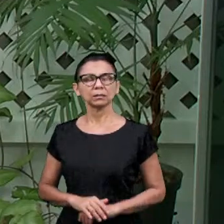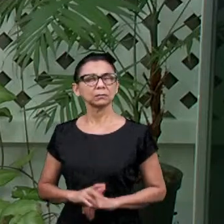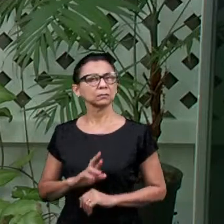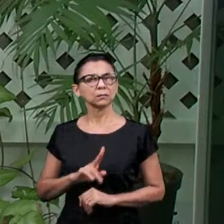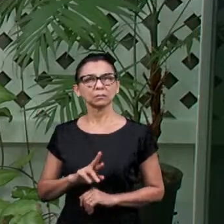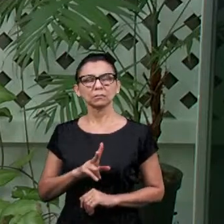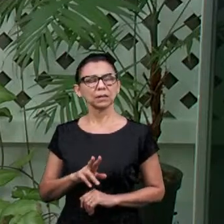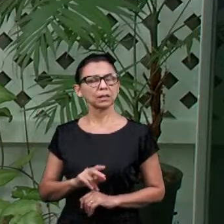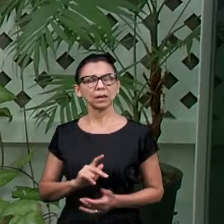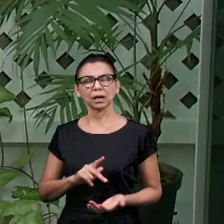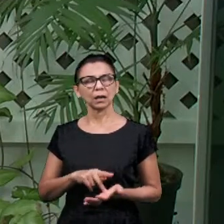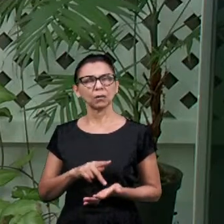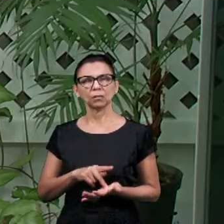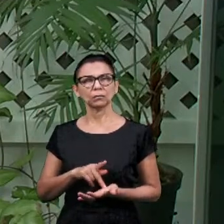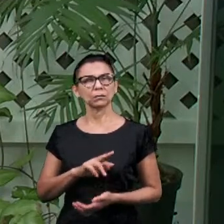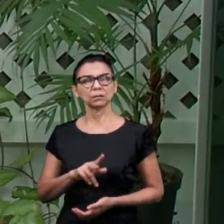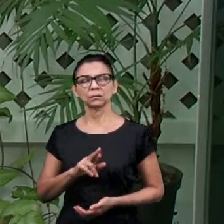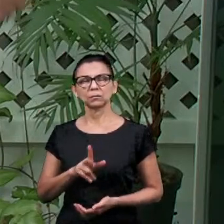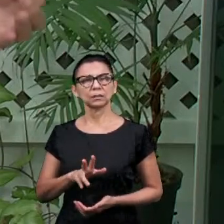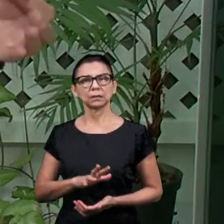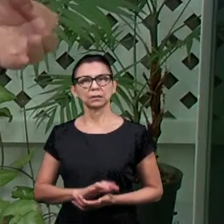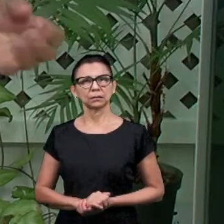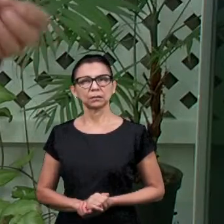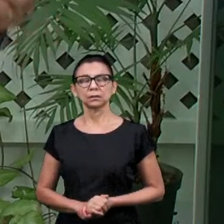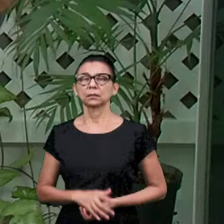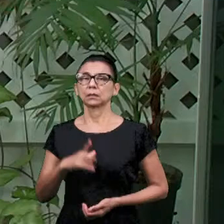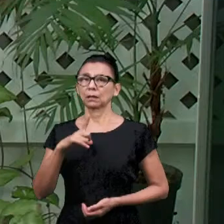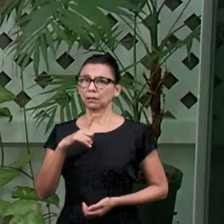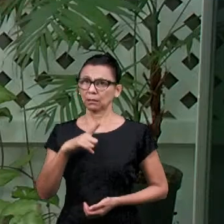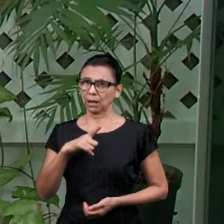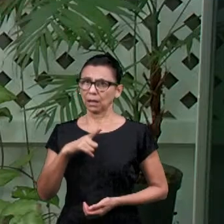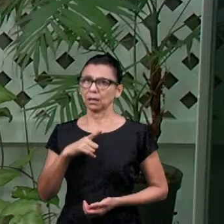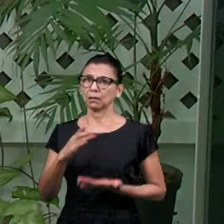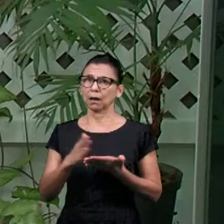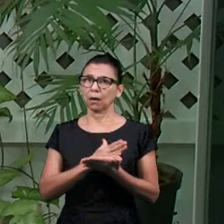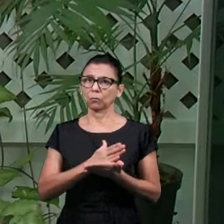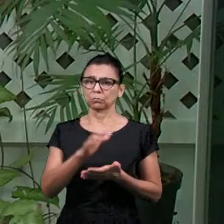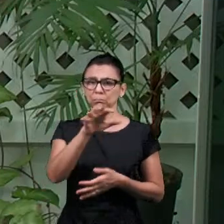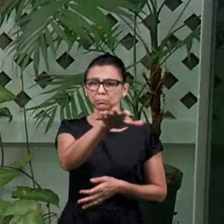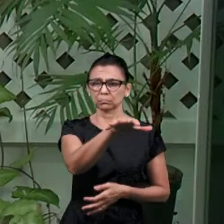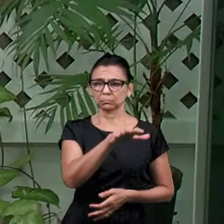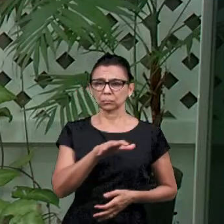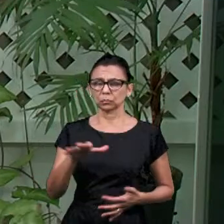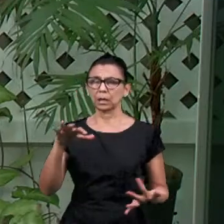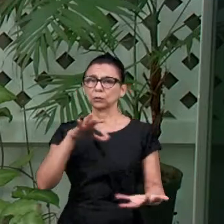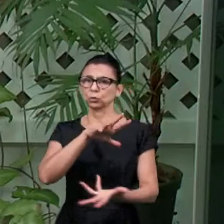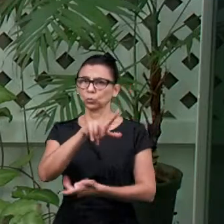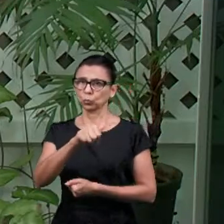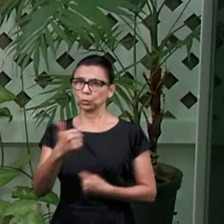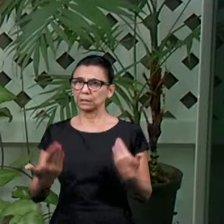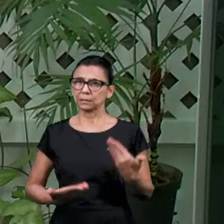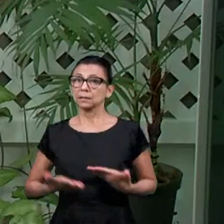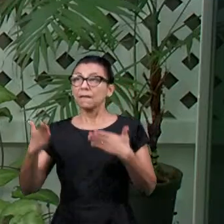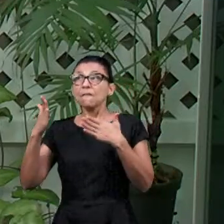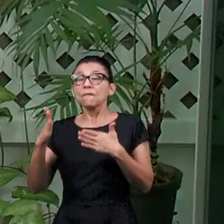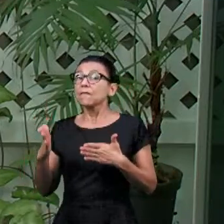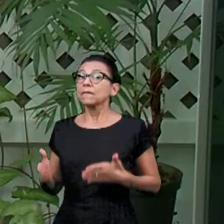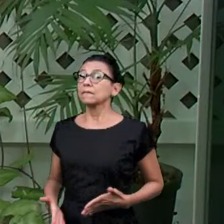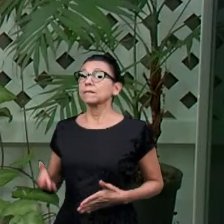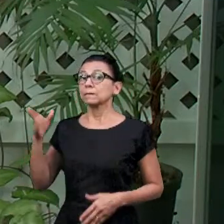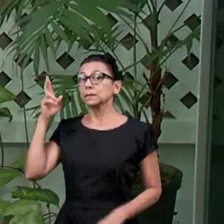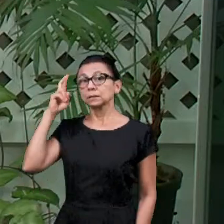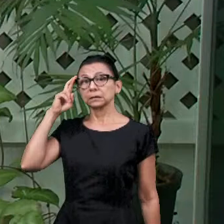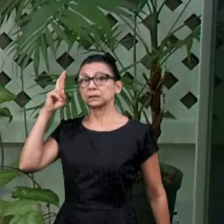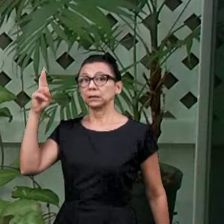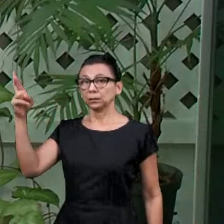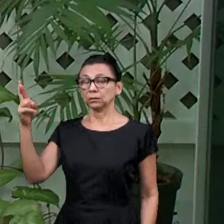isso. Existem servos de Deus em alguns lugares, em algumas partes do mundo, servindo ao Senhor. Existe. Agora, se